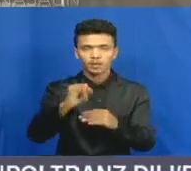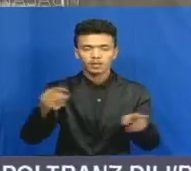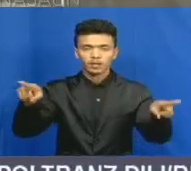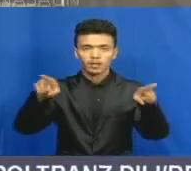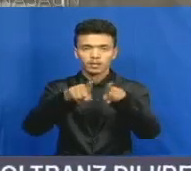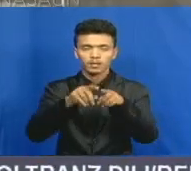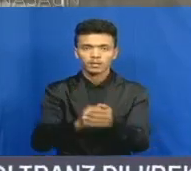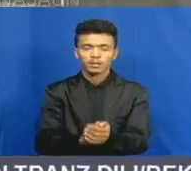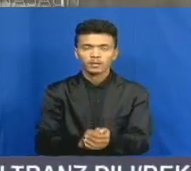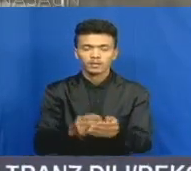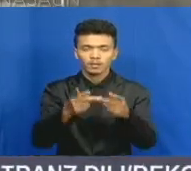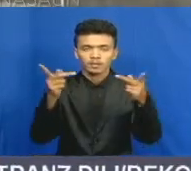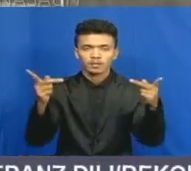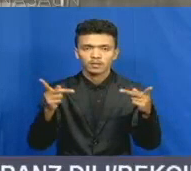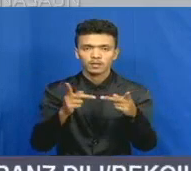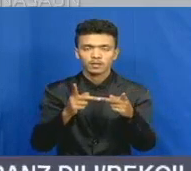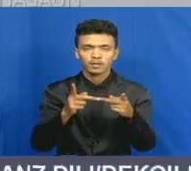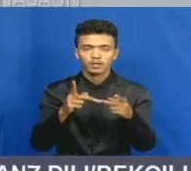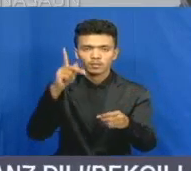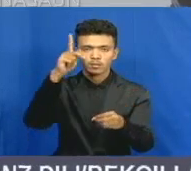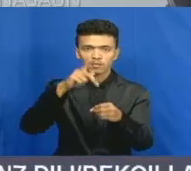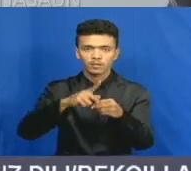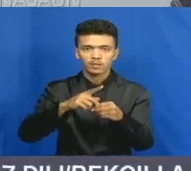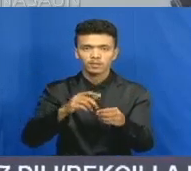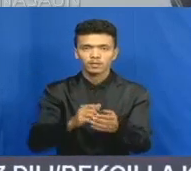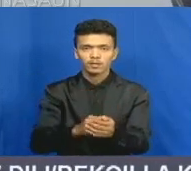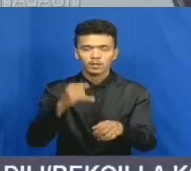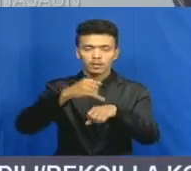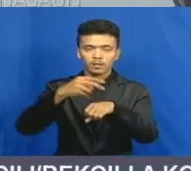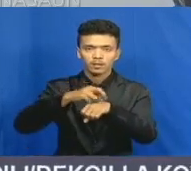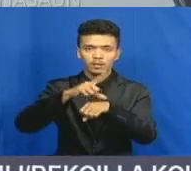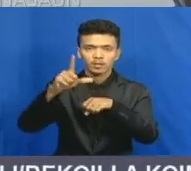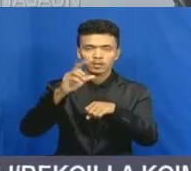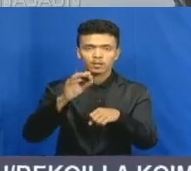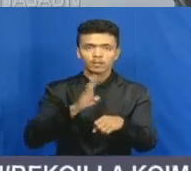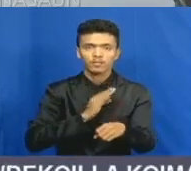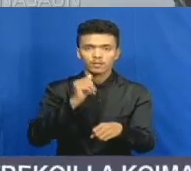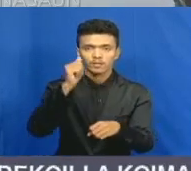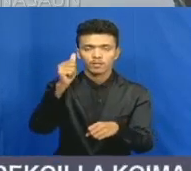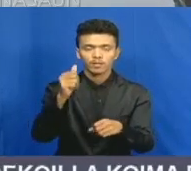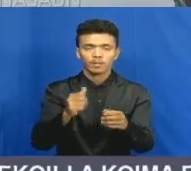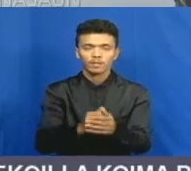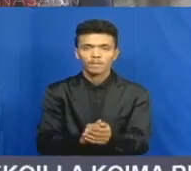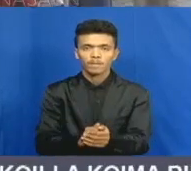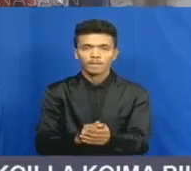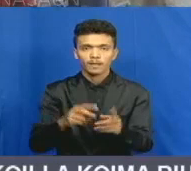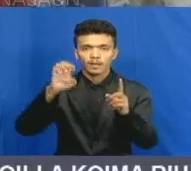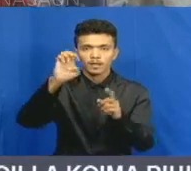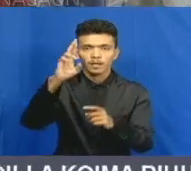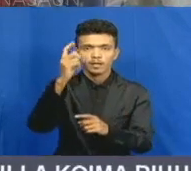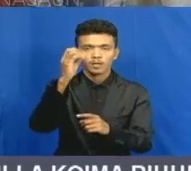Hanesan. Centro abastecimento combustível. Pertamina Internacional Bebora. Centro combustível e